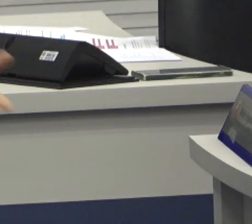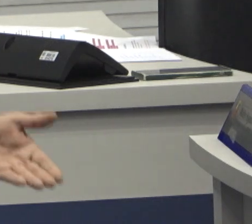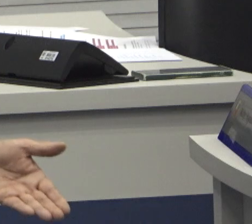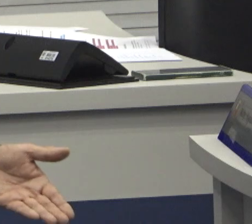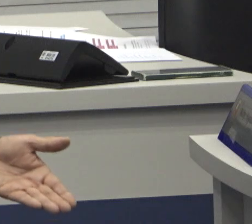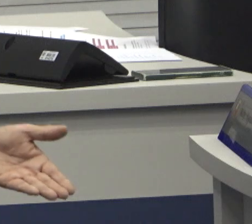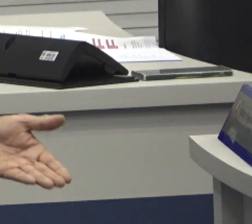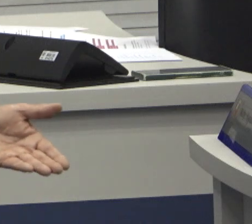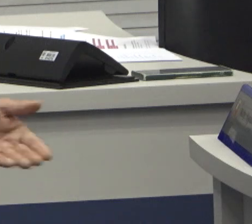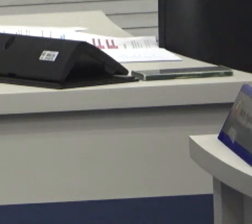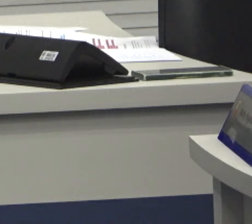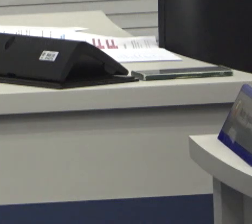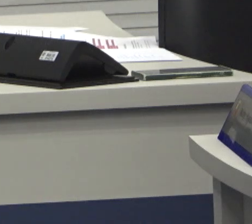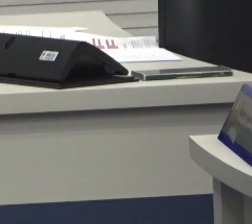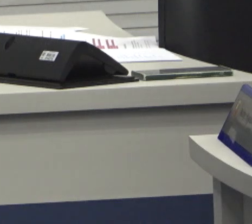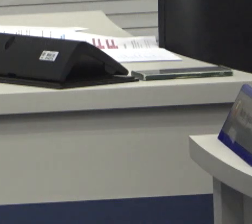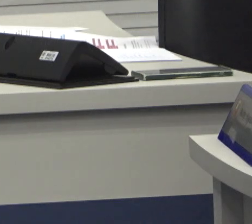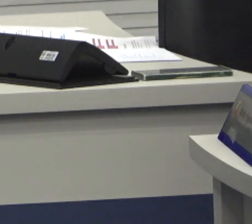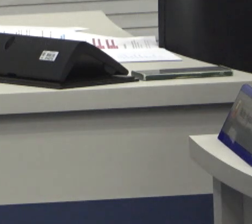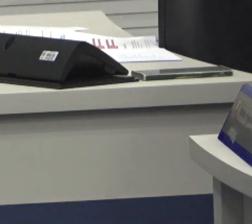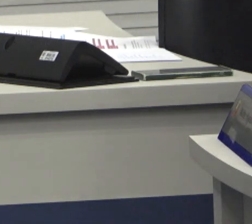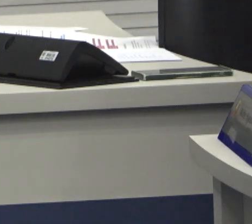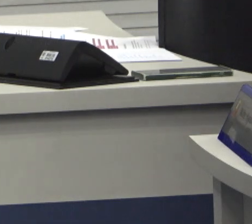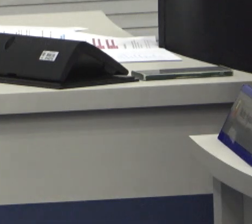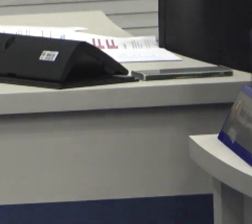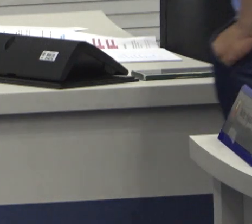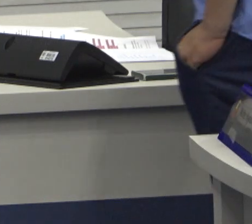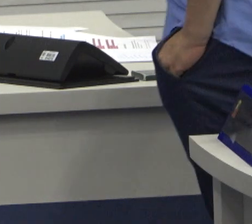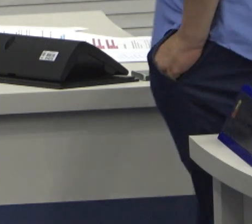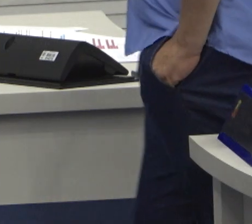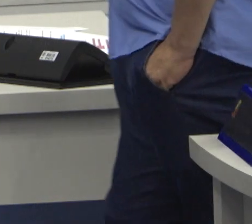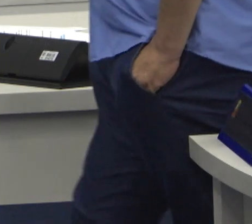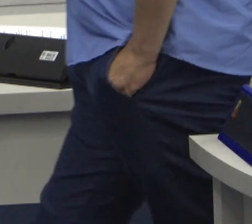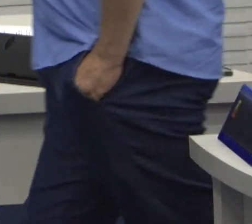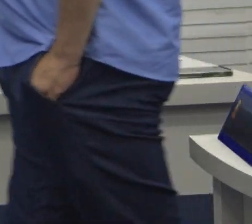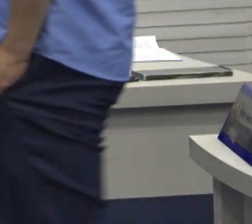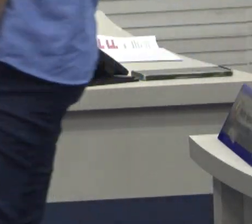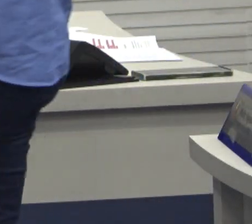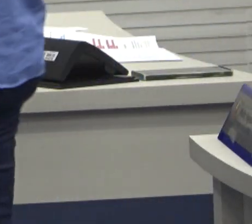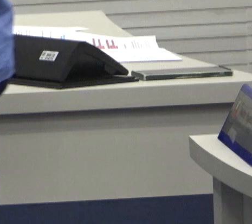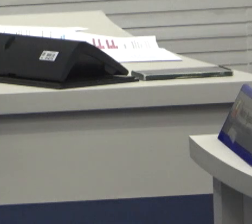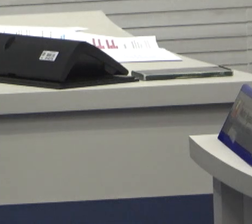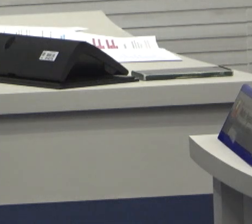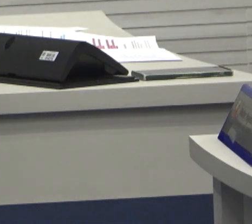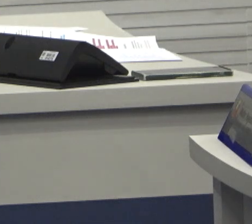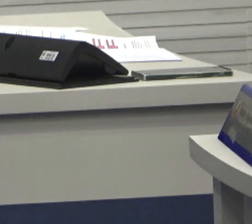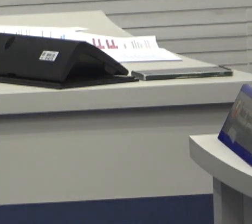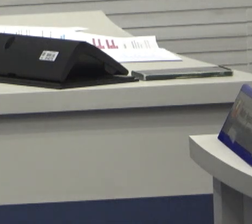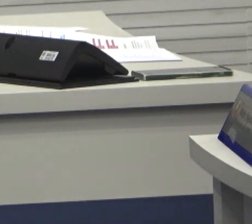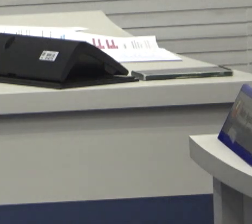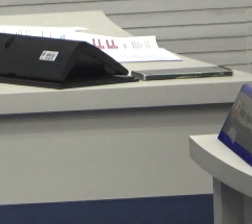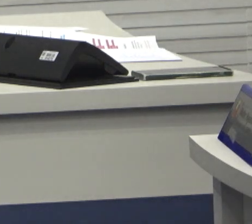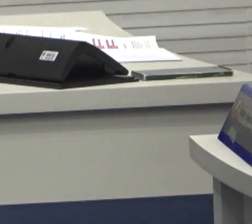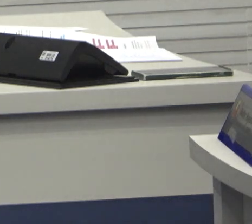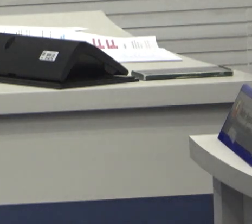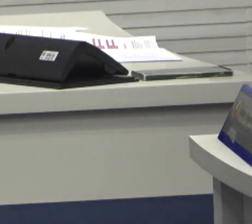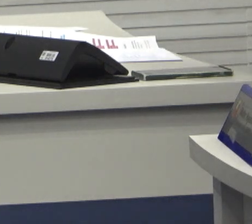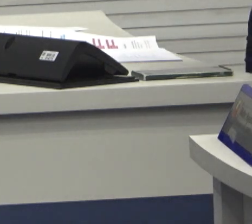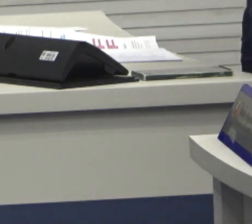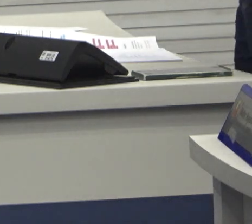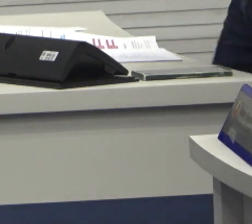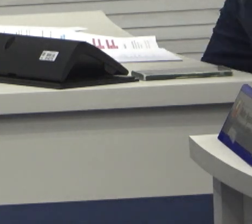está matando as nossas abelhas. Enfim, várias espécies que precisam ser não removidas,